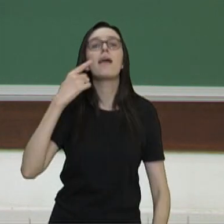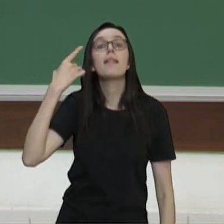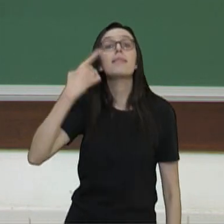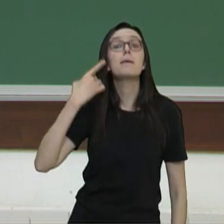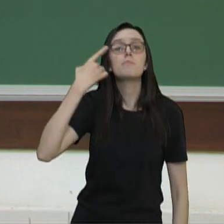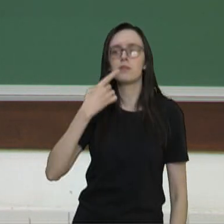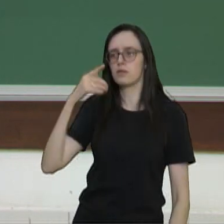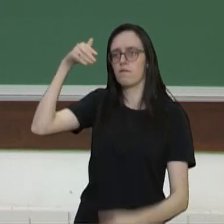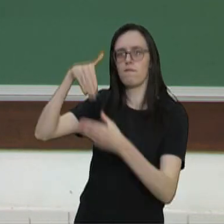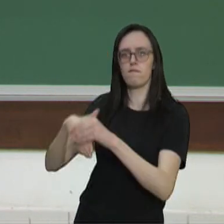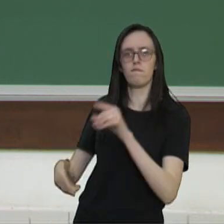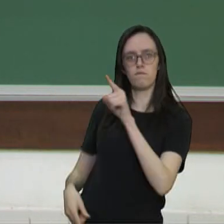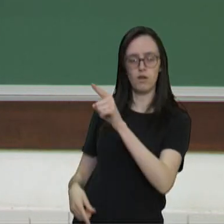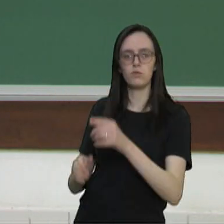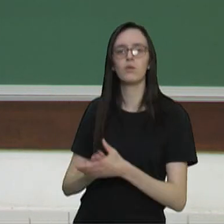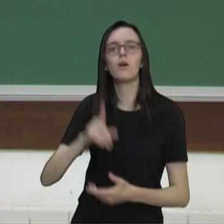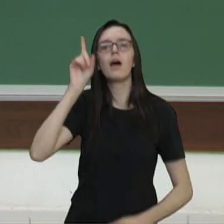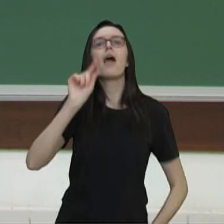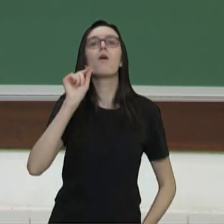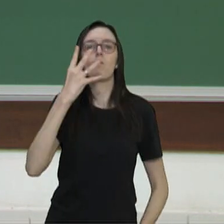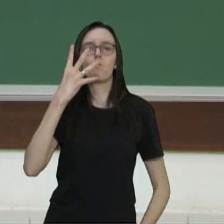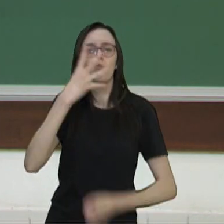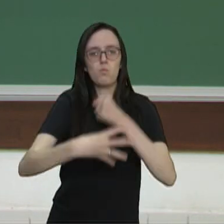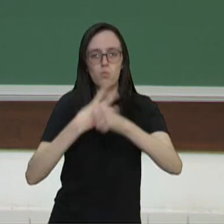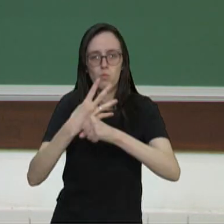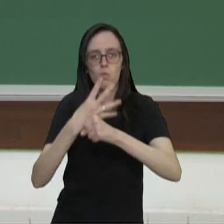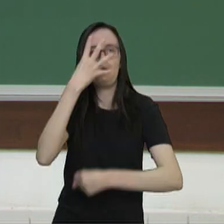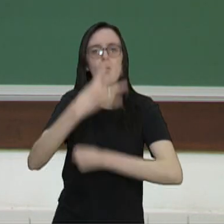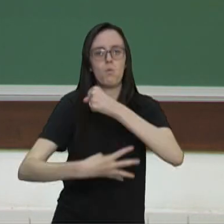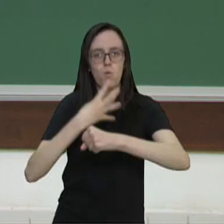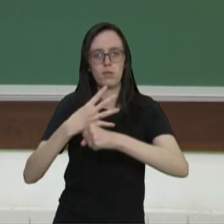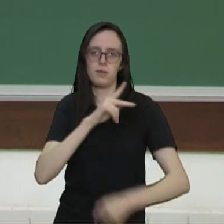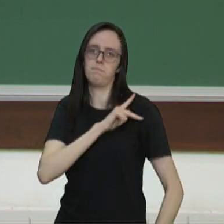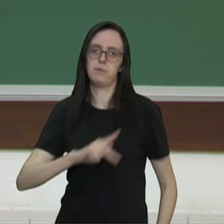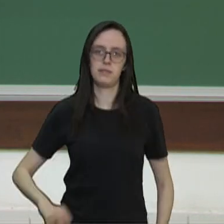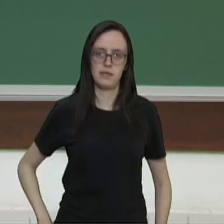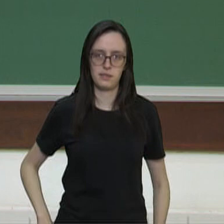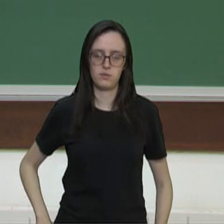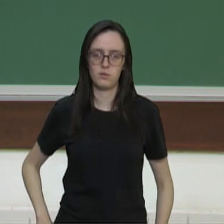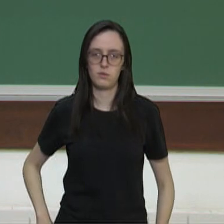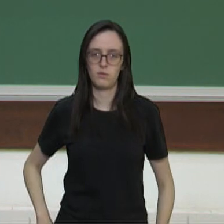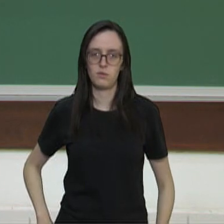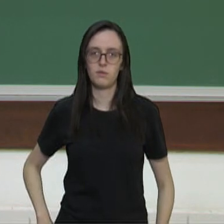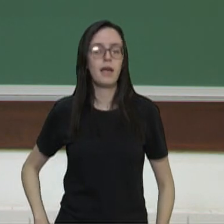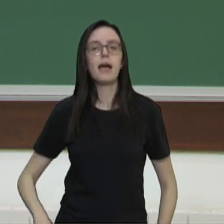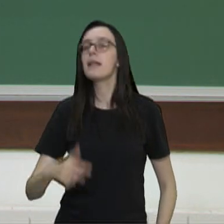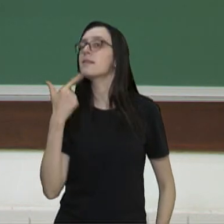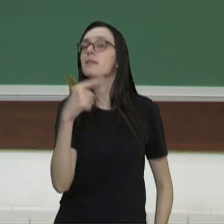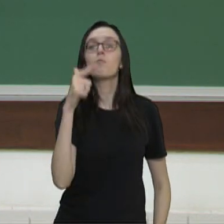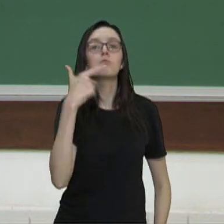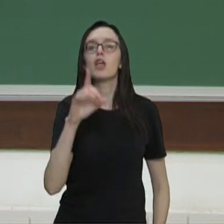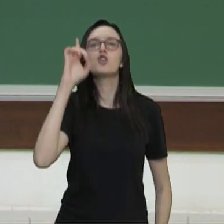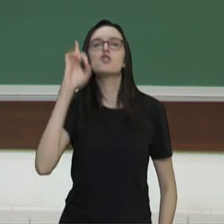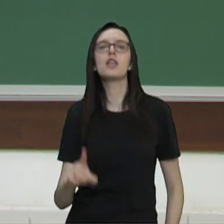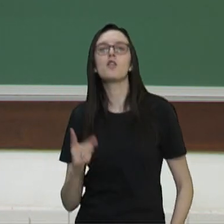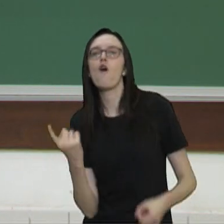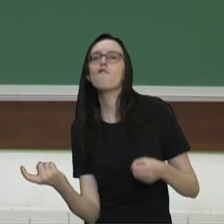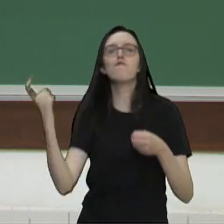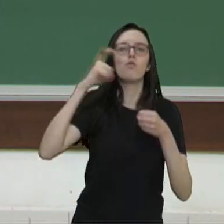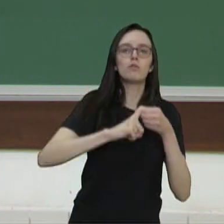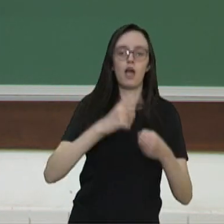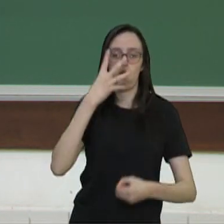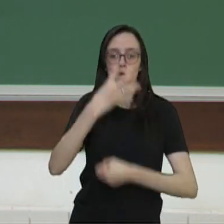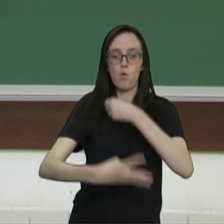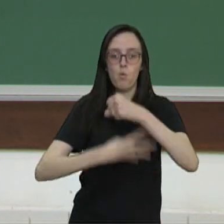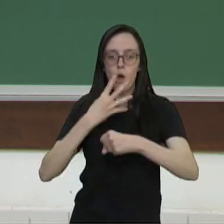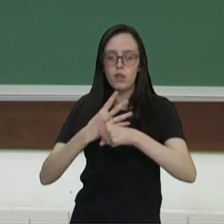iam votar, com um mandato de 4 anos para o presidente, sem direito à reeleição. Então, na eleição